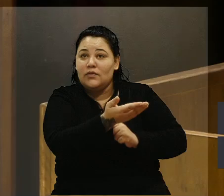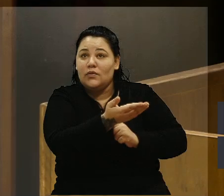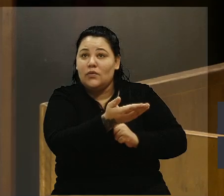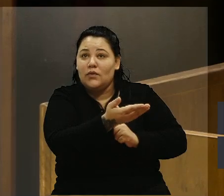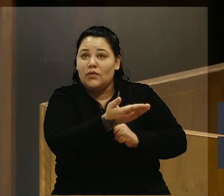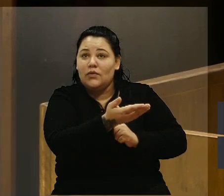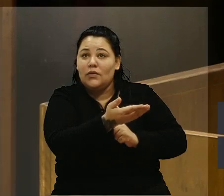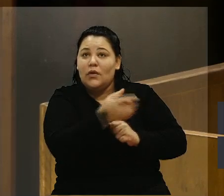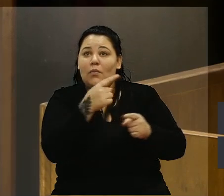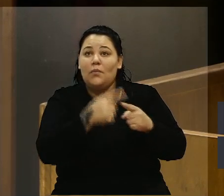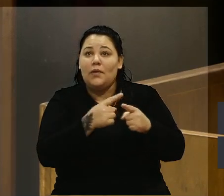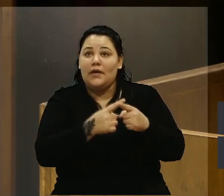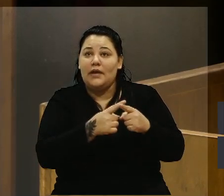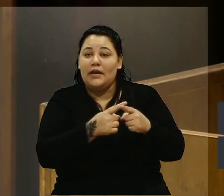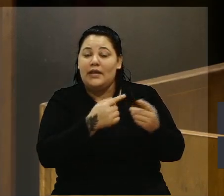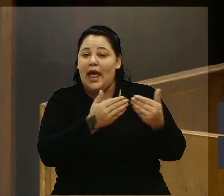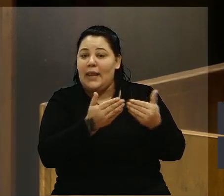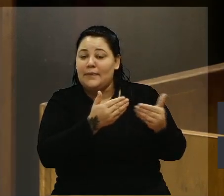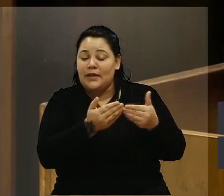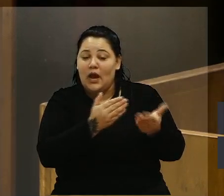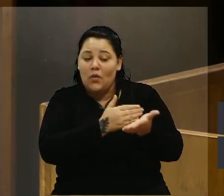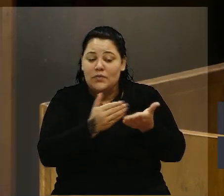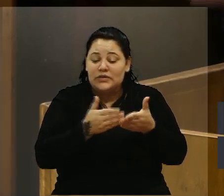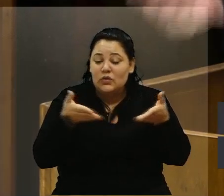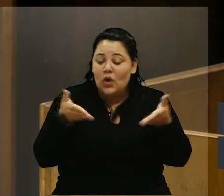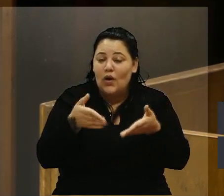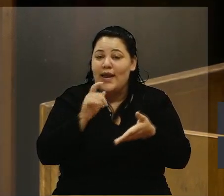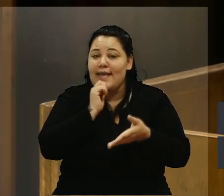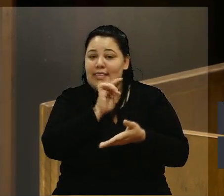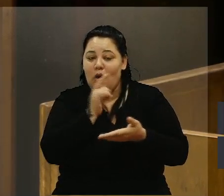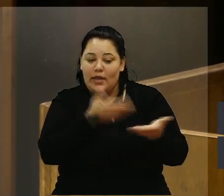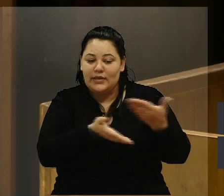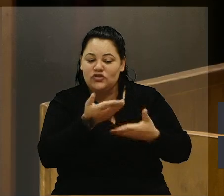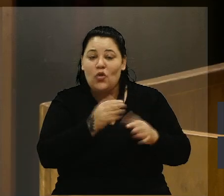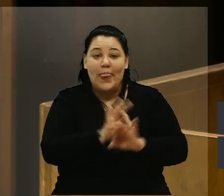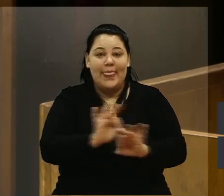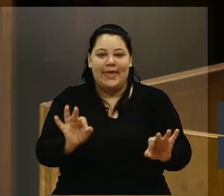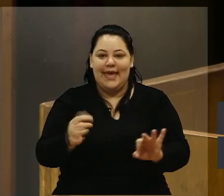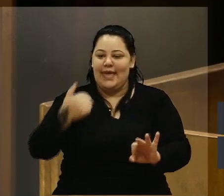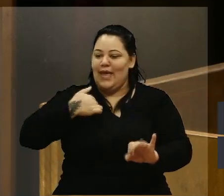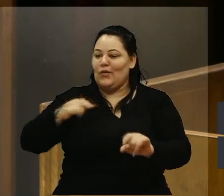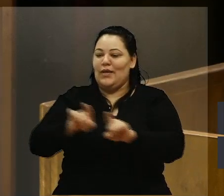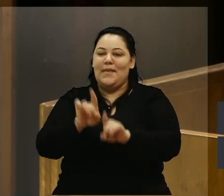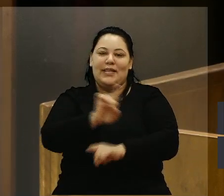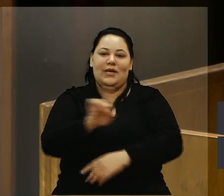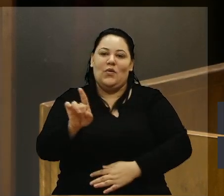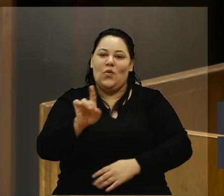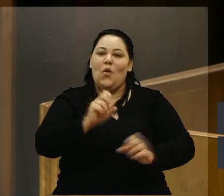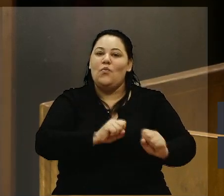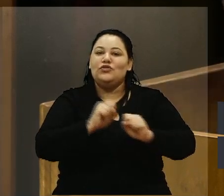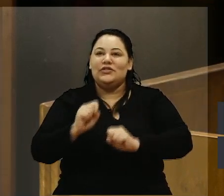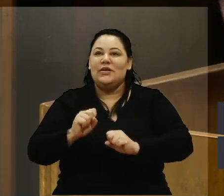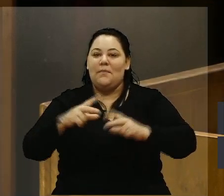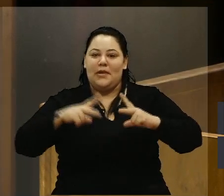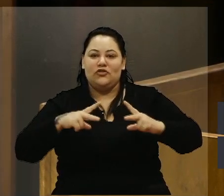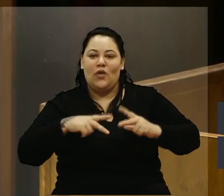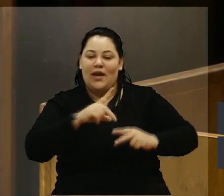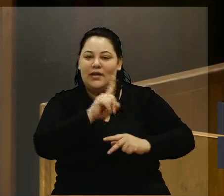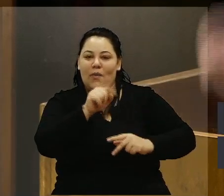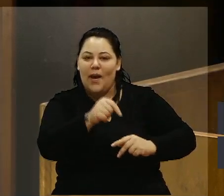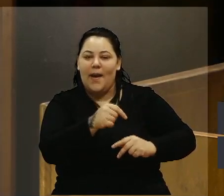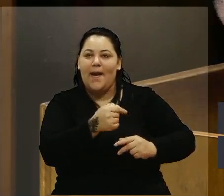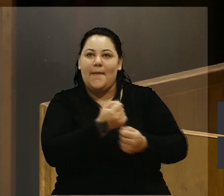assim, ó, pelo fato dele estar se instalando e não ter atendido ninguém, inclusive a mim, poderia ser que fosse que ele não estava lhe atendendo e não por